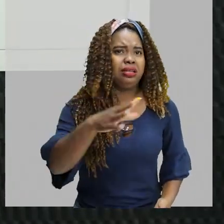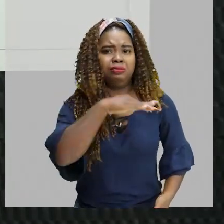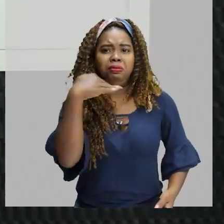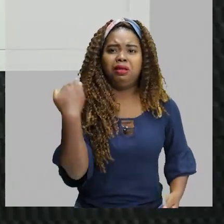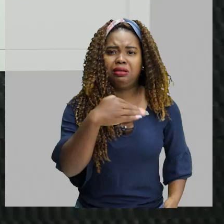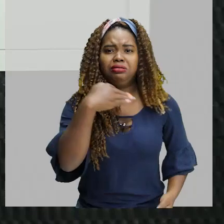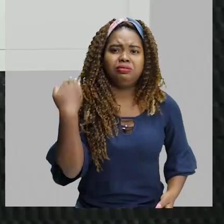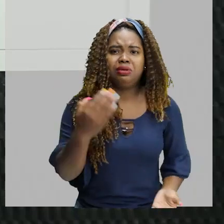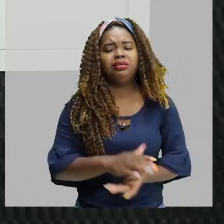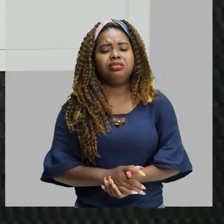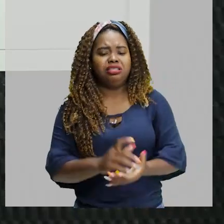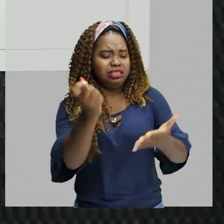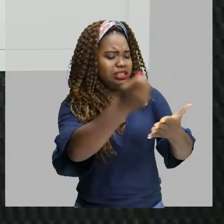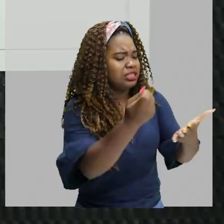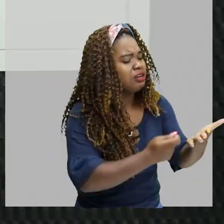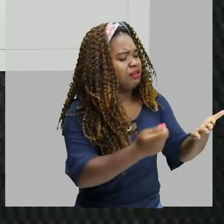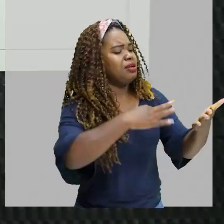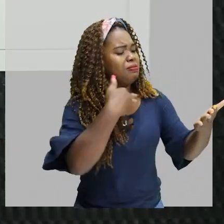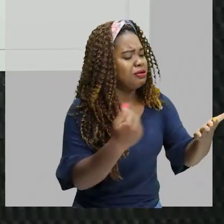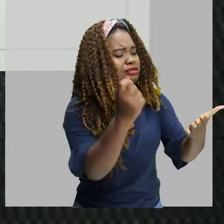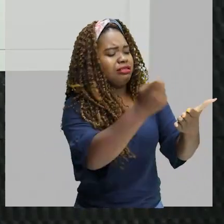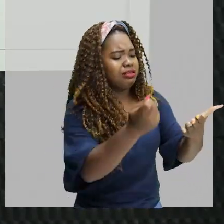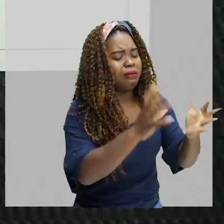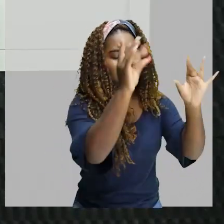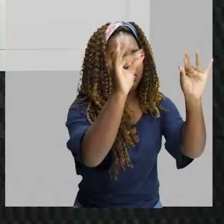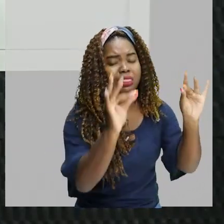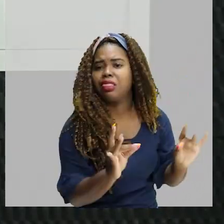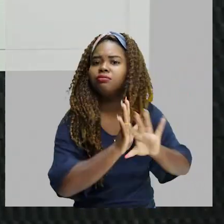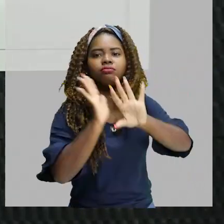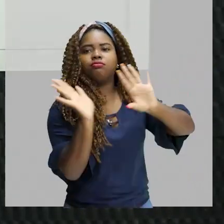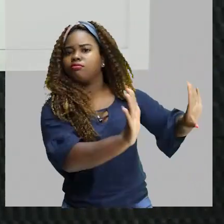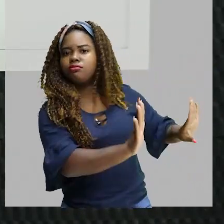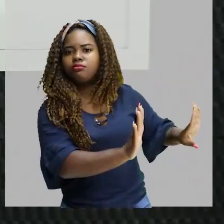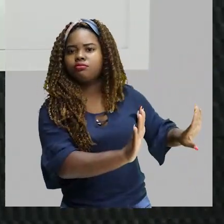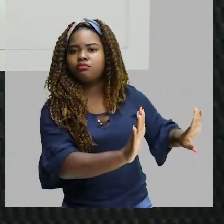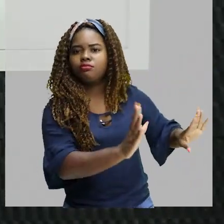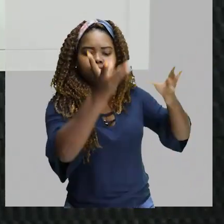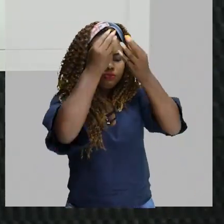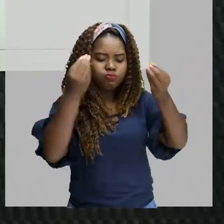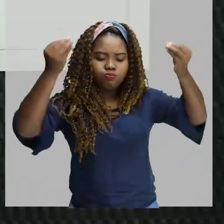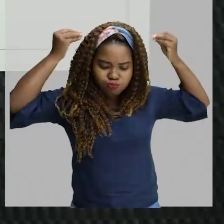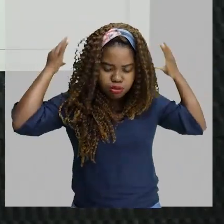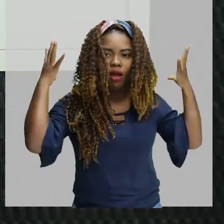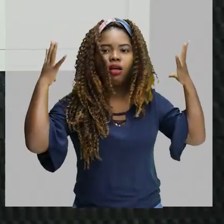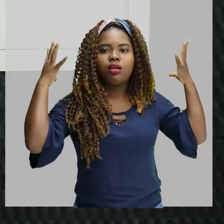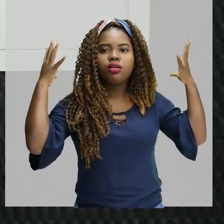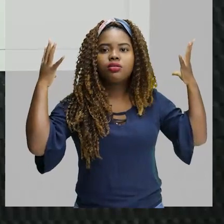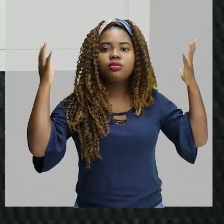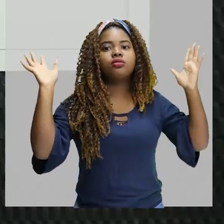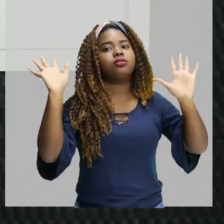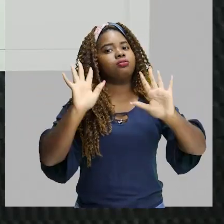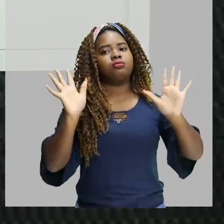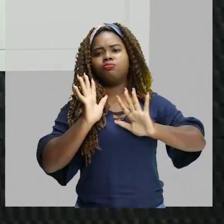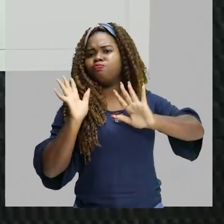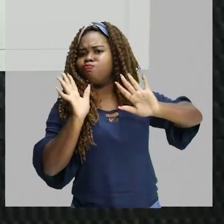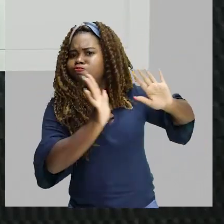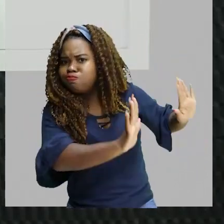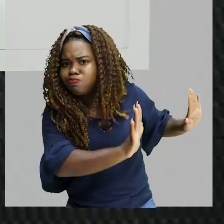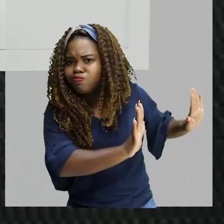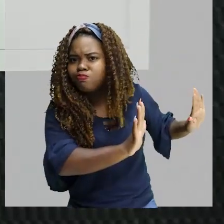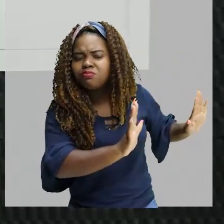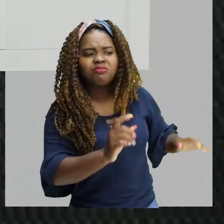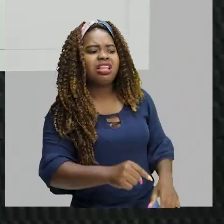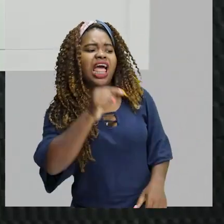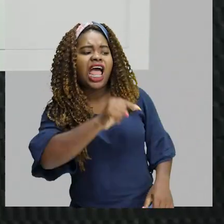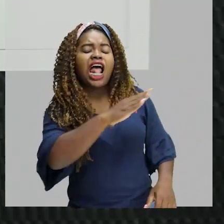termo, ela não gosta de escrever, de ler sobre isso, de tratar sobre isso, simplesmente ela joga a poeira para debaixo do tapete. Não é para ela. Ela não